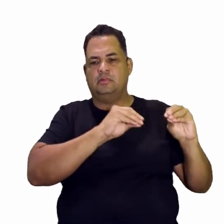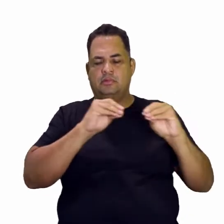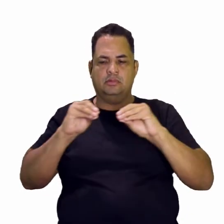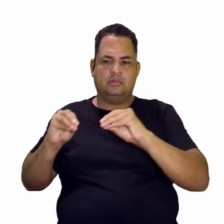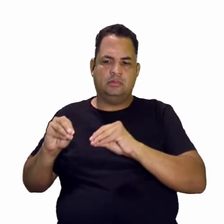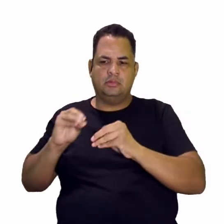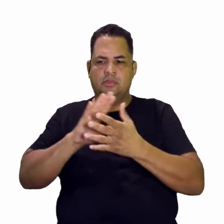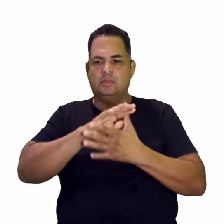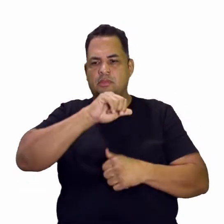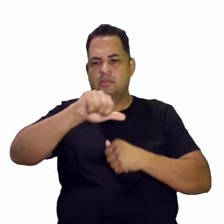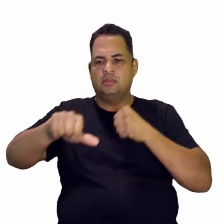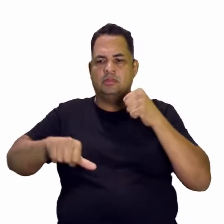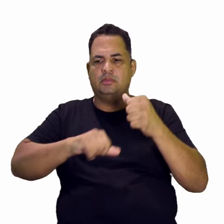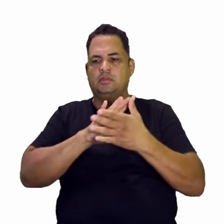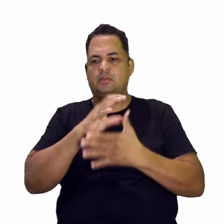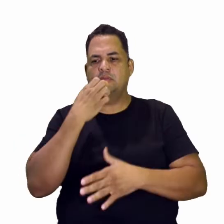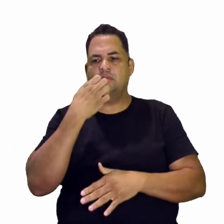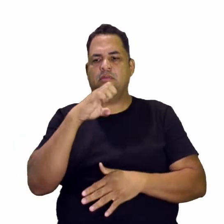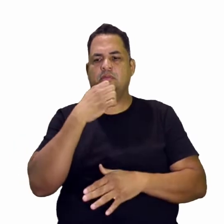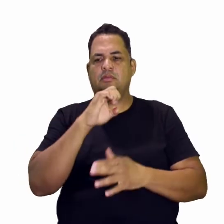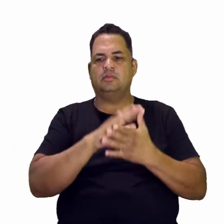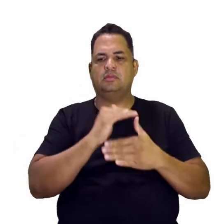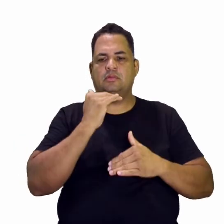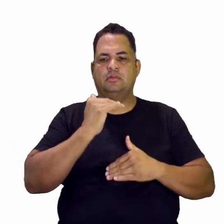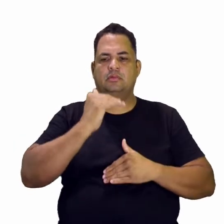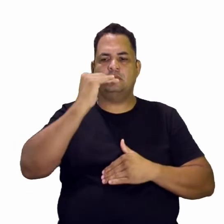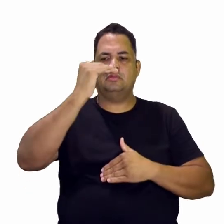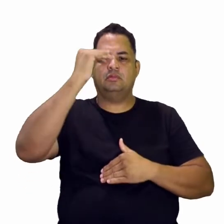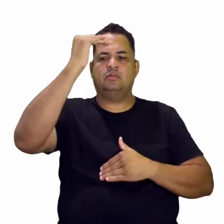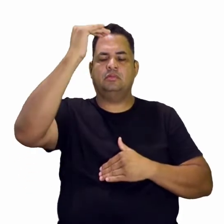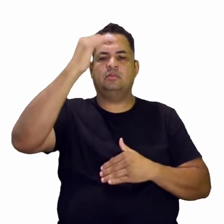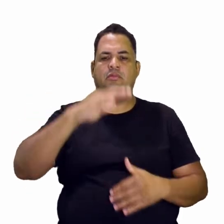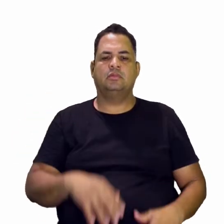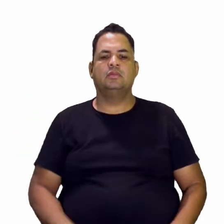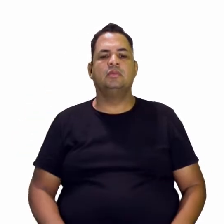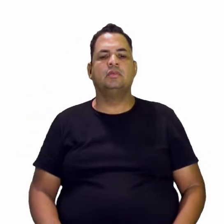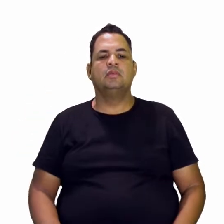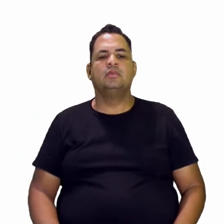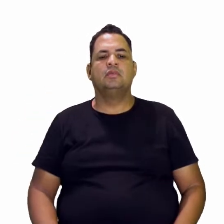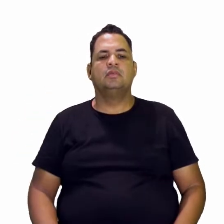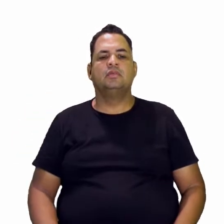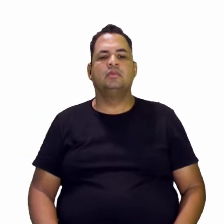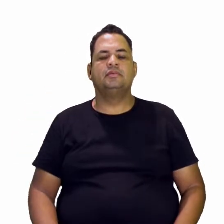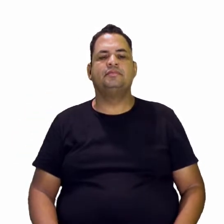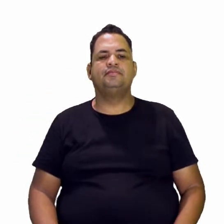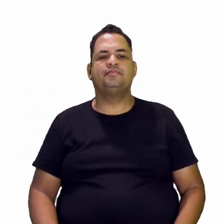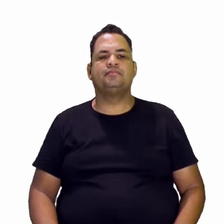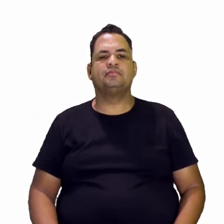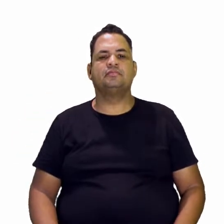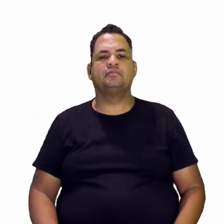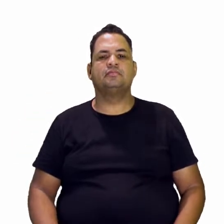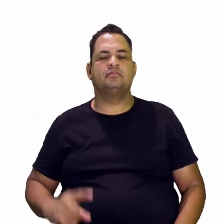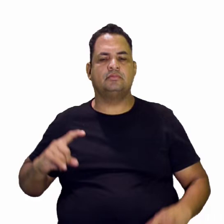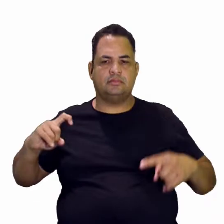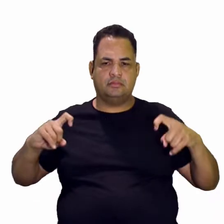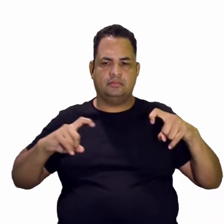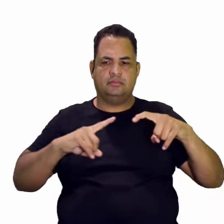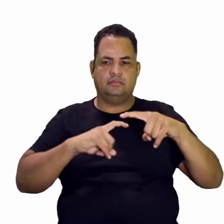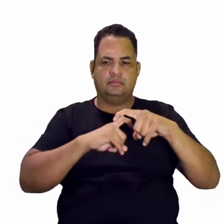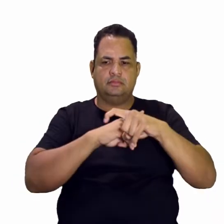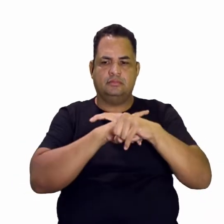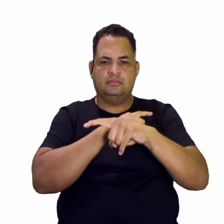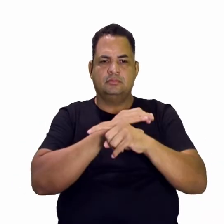a transferência de energia de um nível para o outro, tá? Então, as